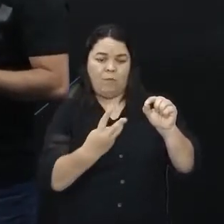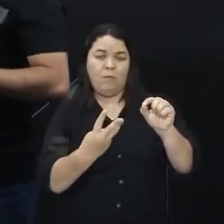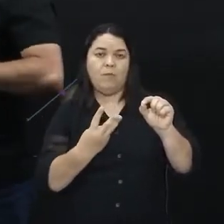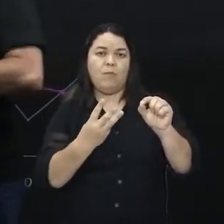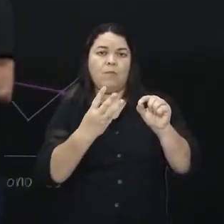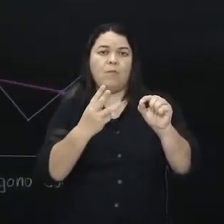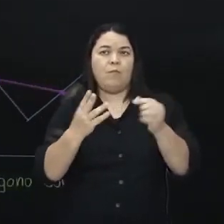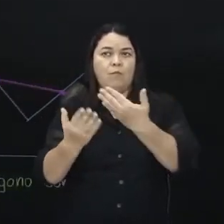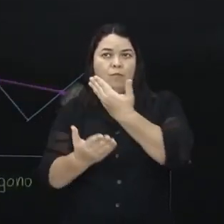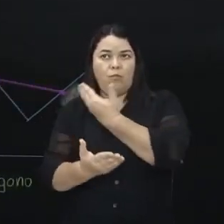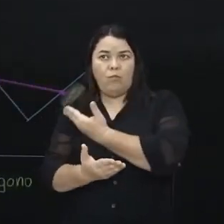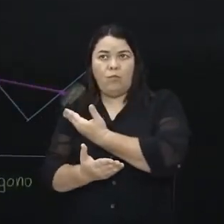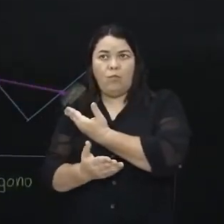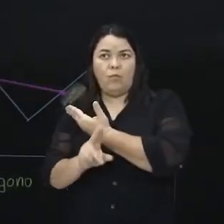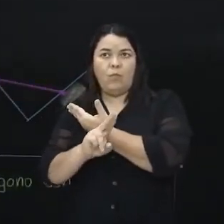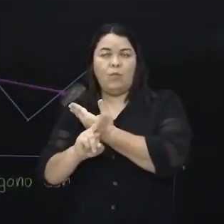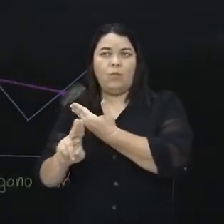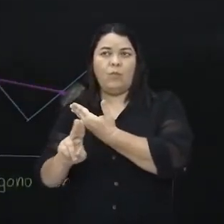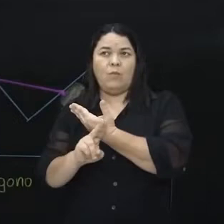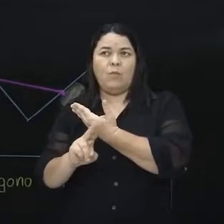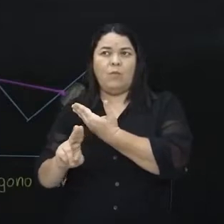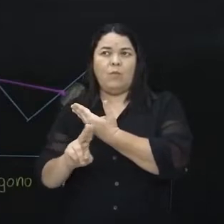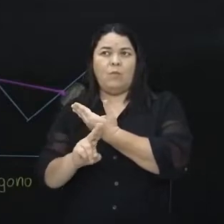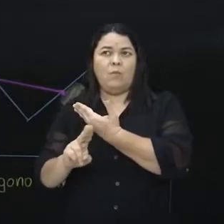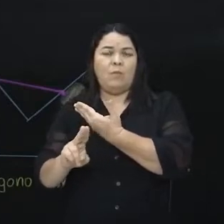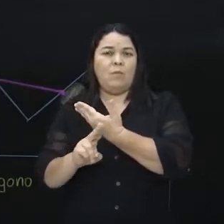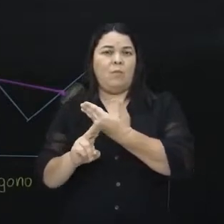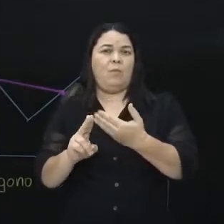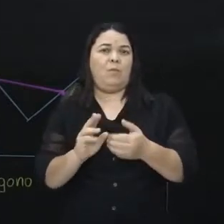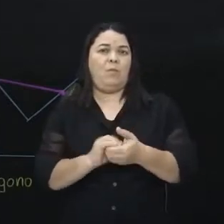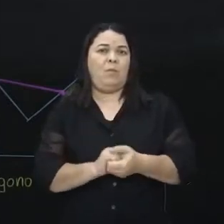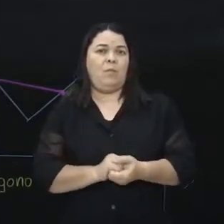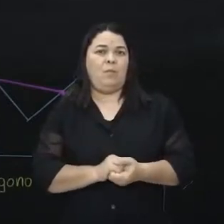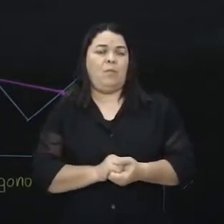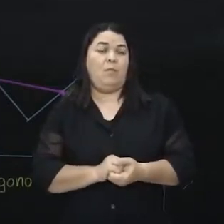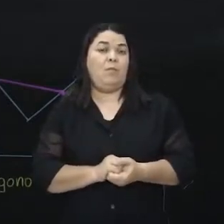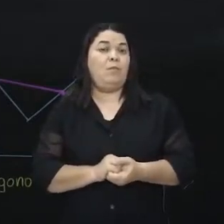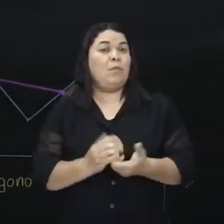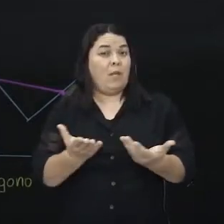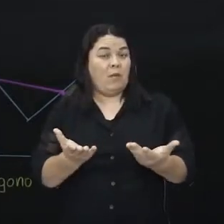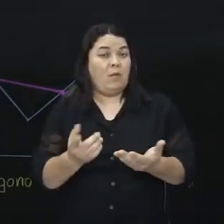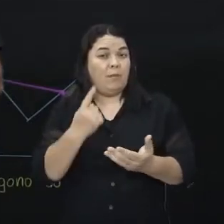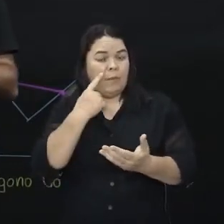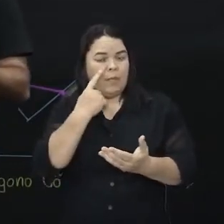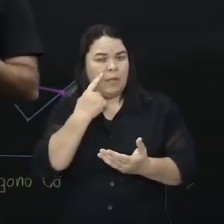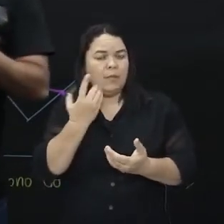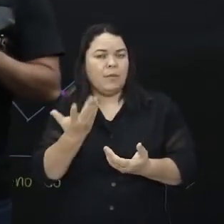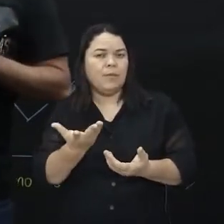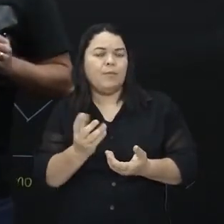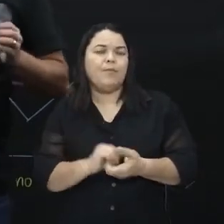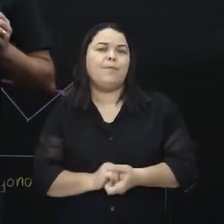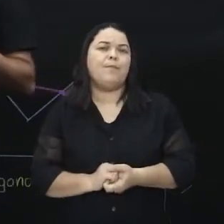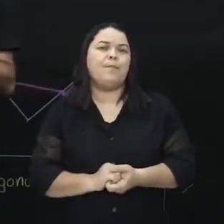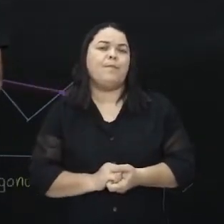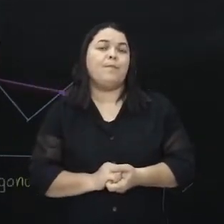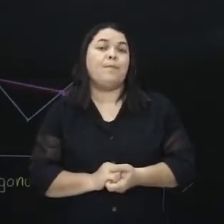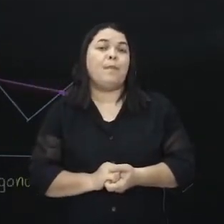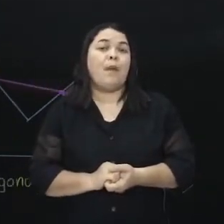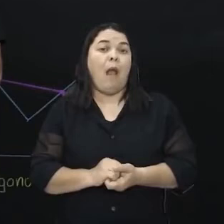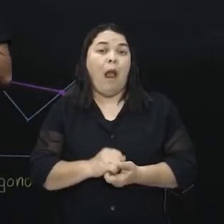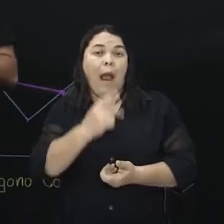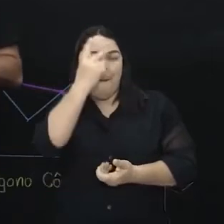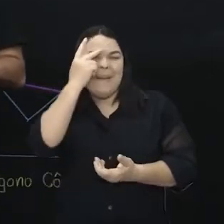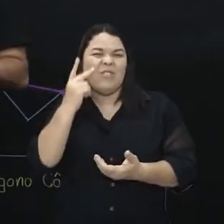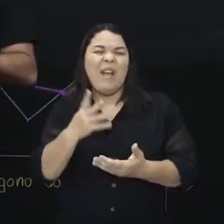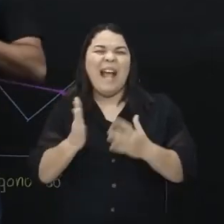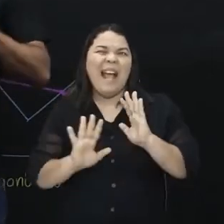4 lados é chamado de quadrilátero. E aqui eu quero te chamar a atenção para o seguinte detalhe. Muita gente fala de